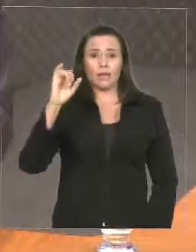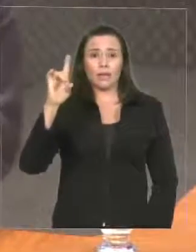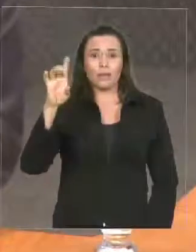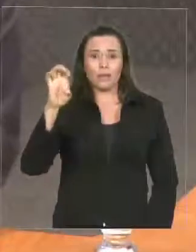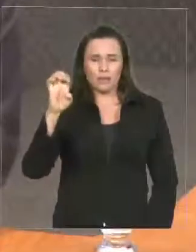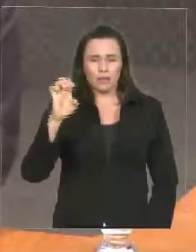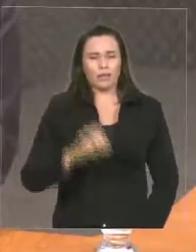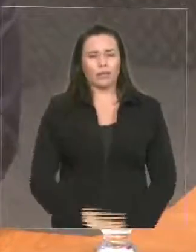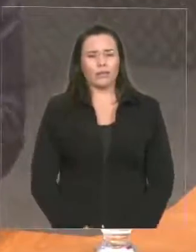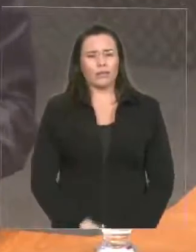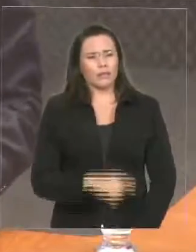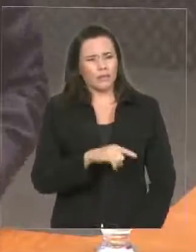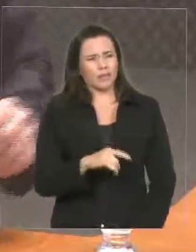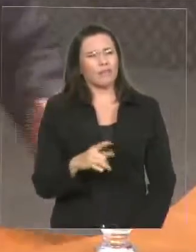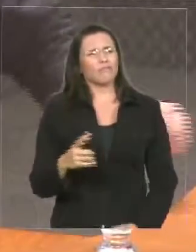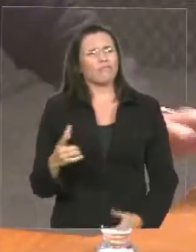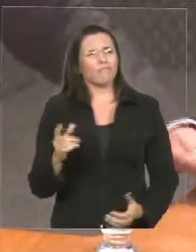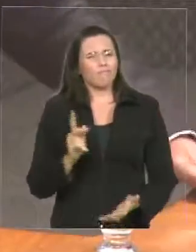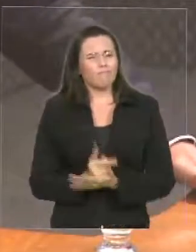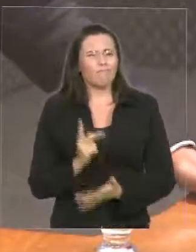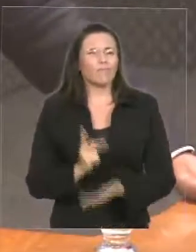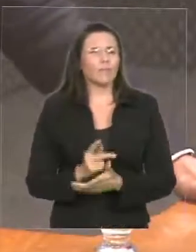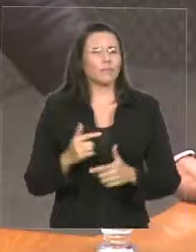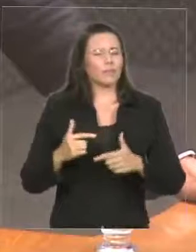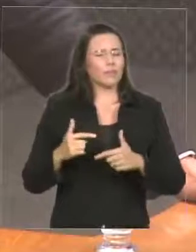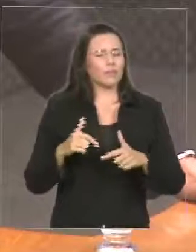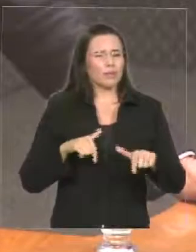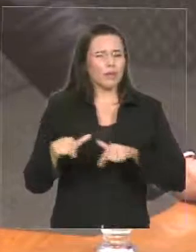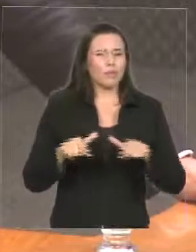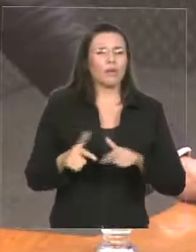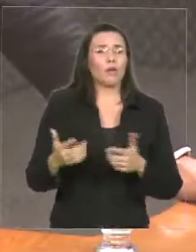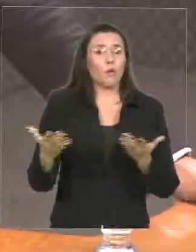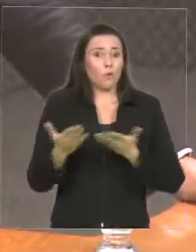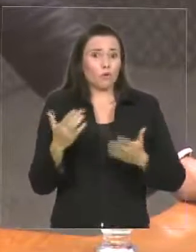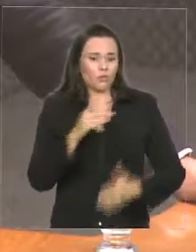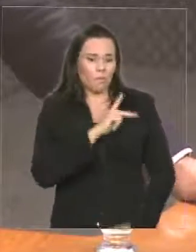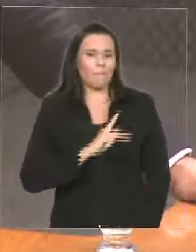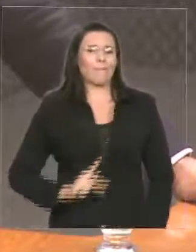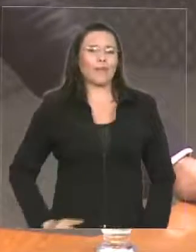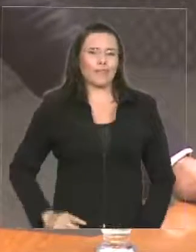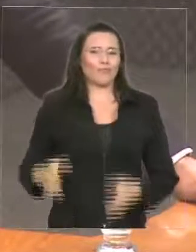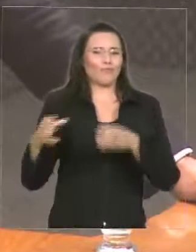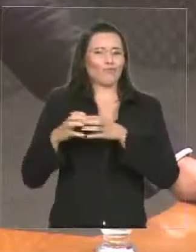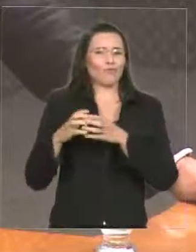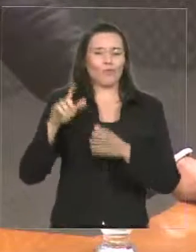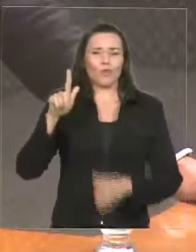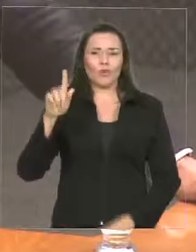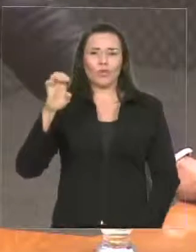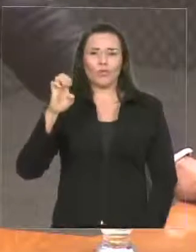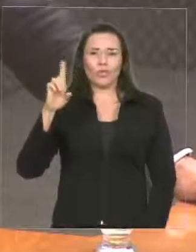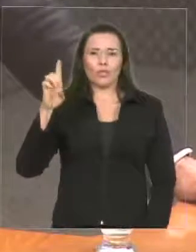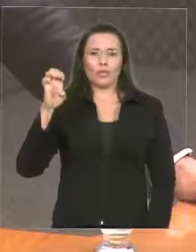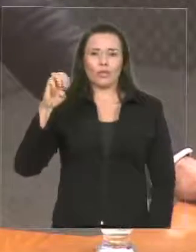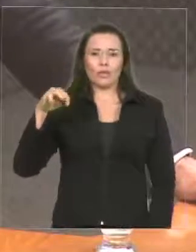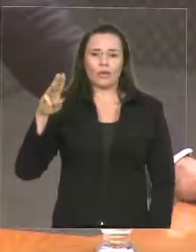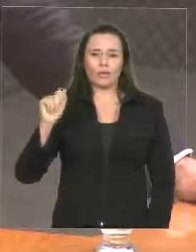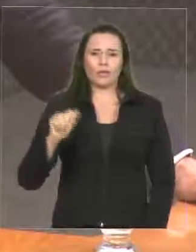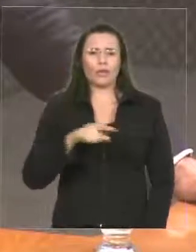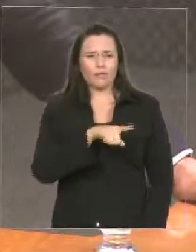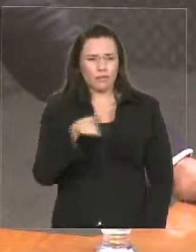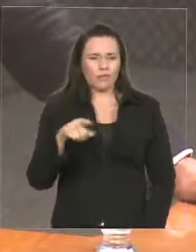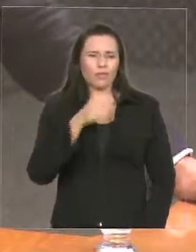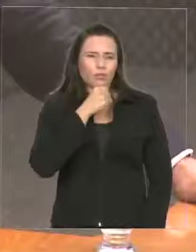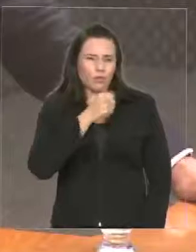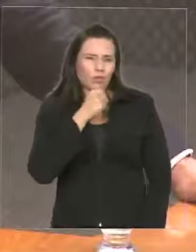quando conosco como parlamentar e agora como presidente do Diadema, a todas vocês jornalistas aqui presentes, médicas, funcionárias